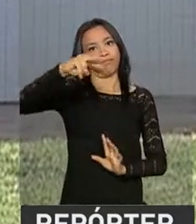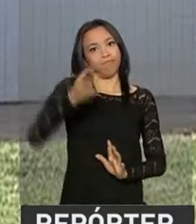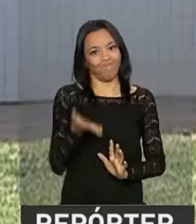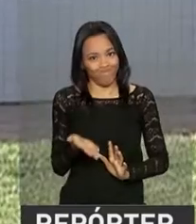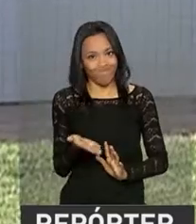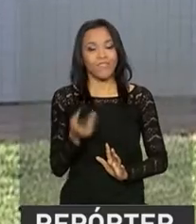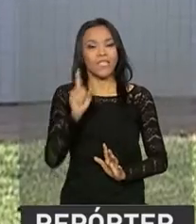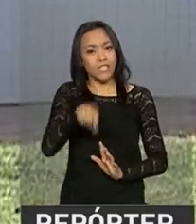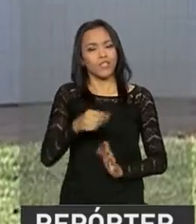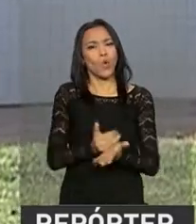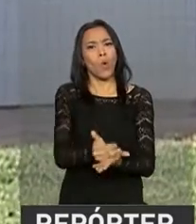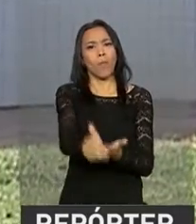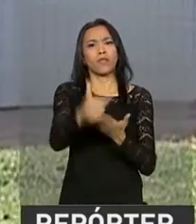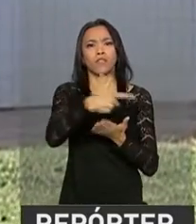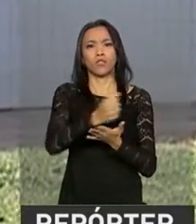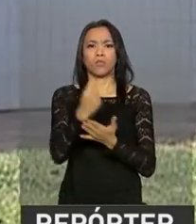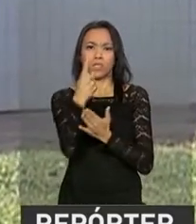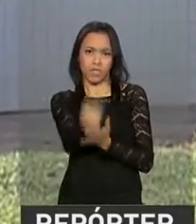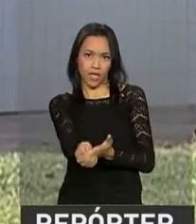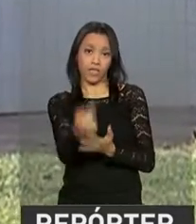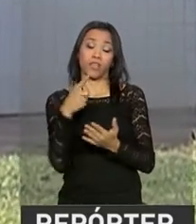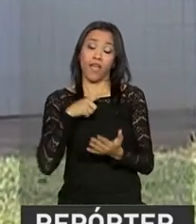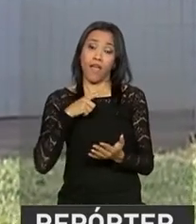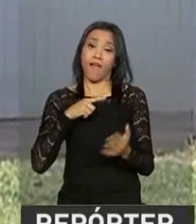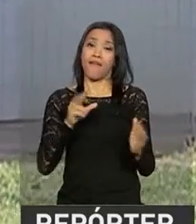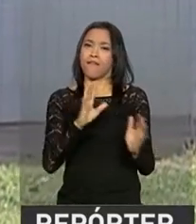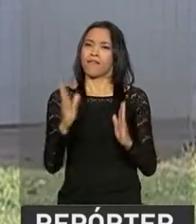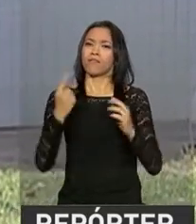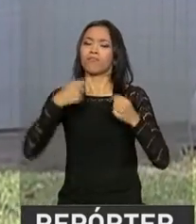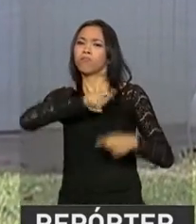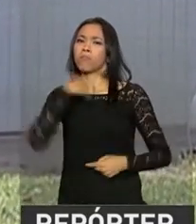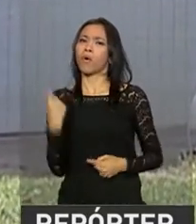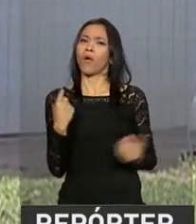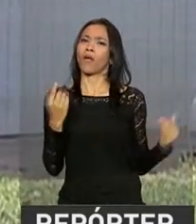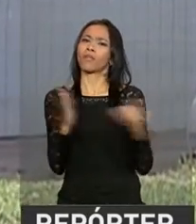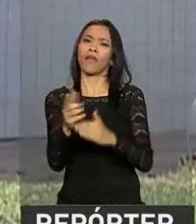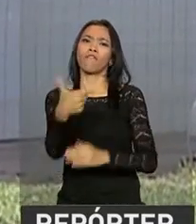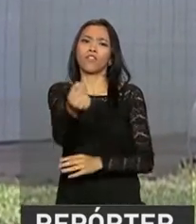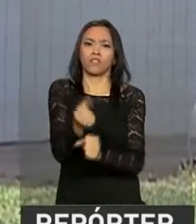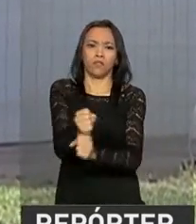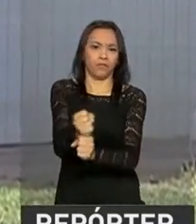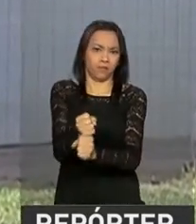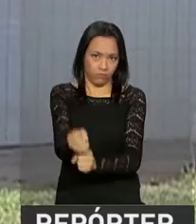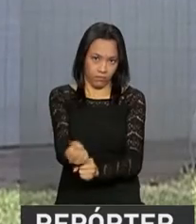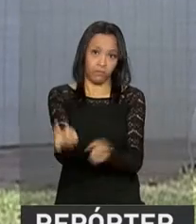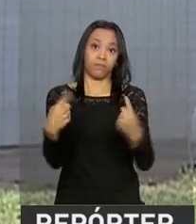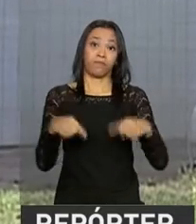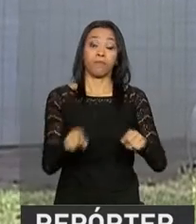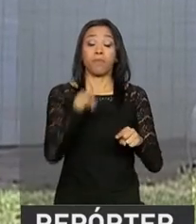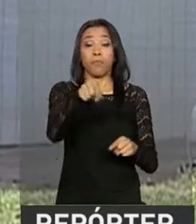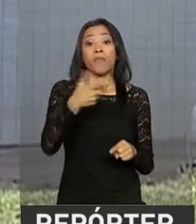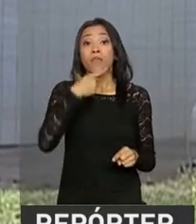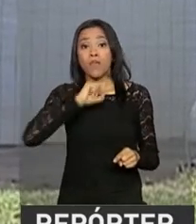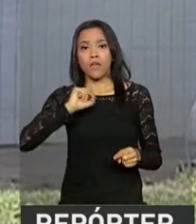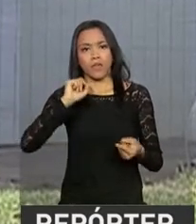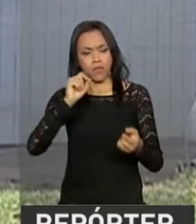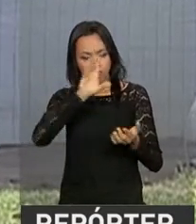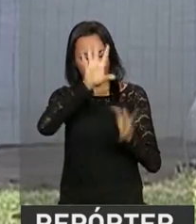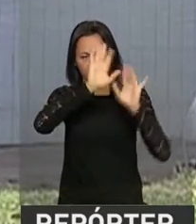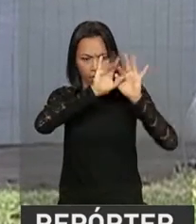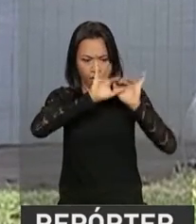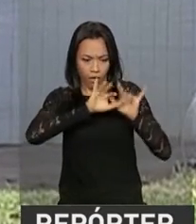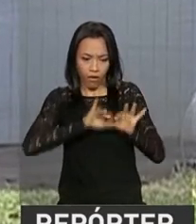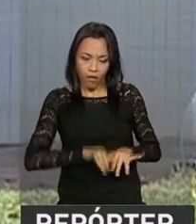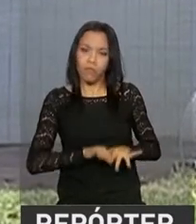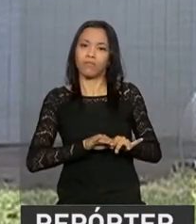Isso deve valer a partir de 2017 e tem validade pelos próximos 20 anos. O relator dessa PEC na Câmara, Darcísio Pereira, que